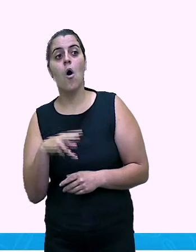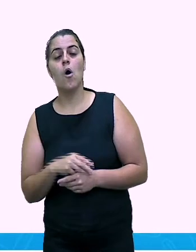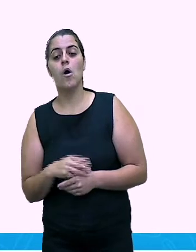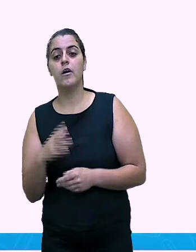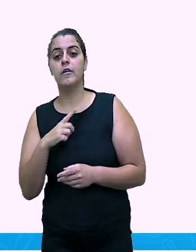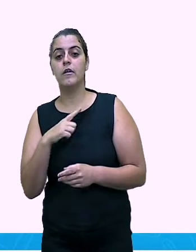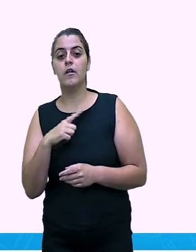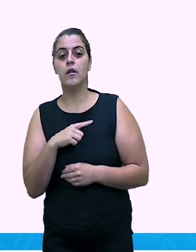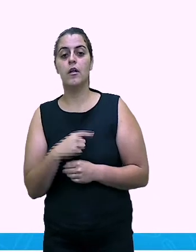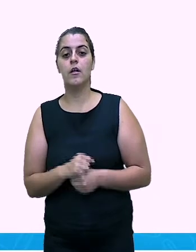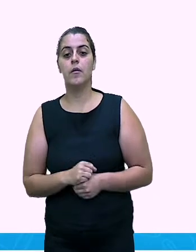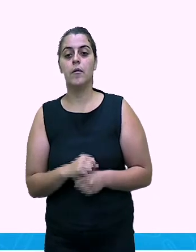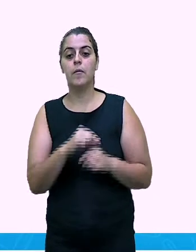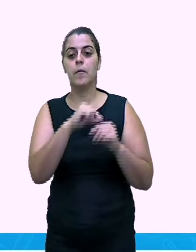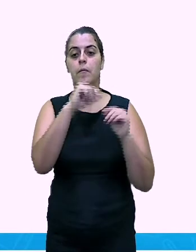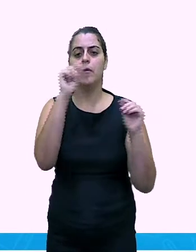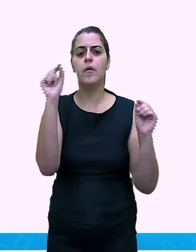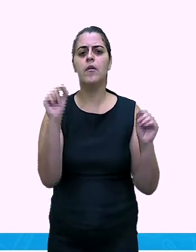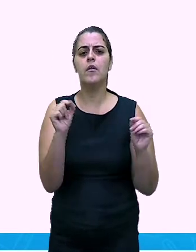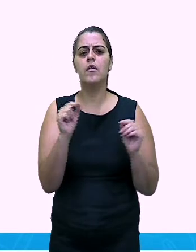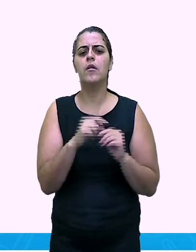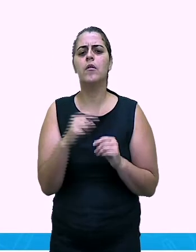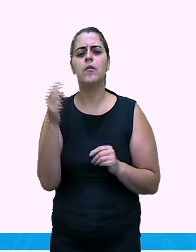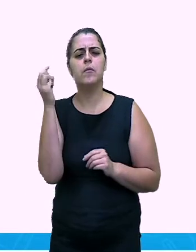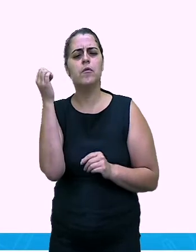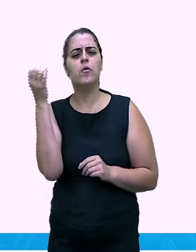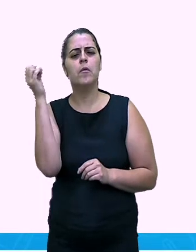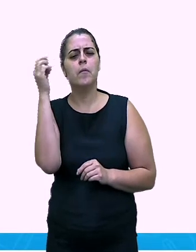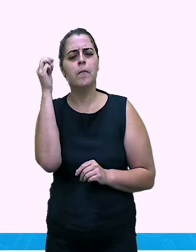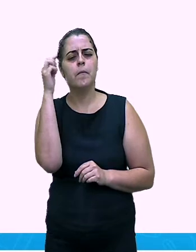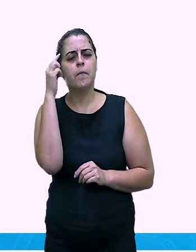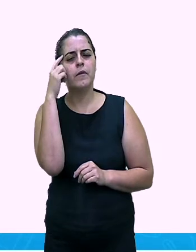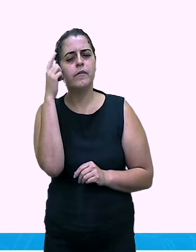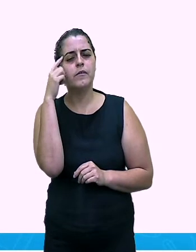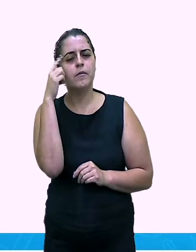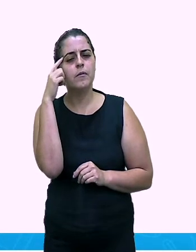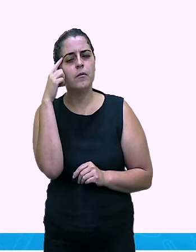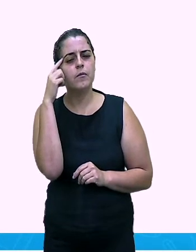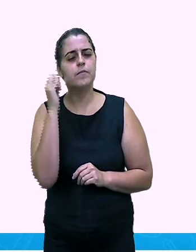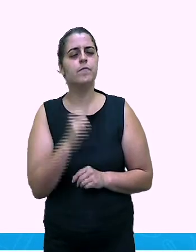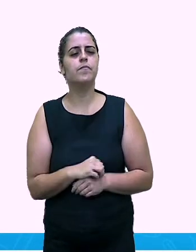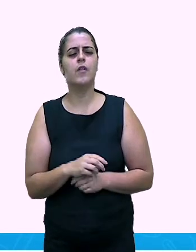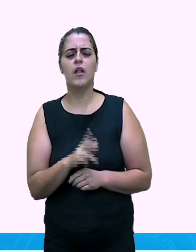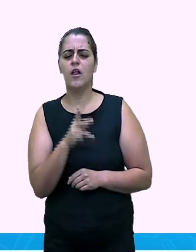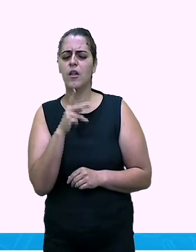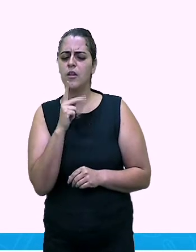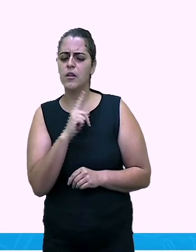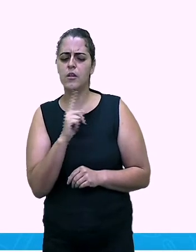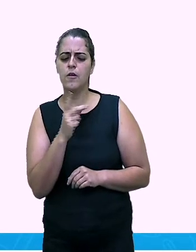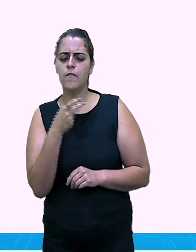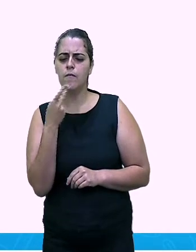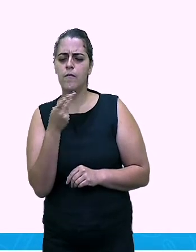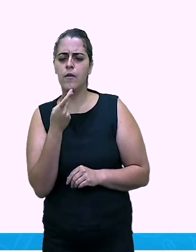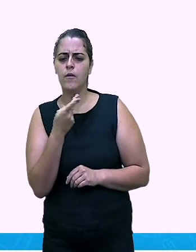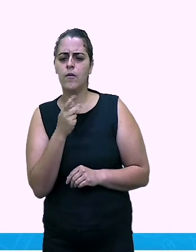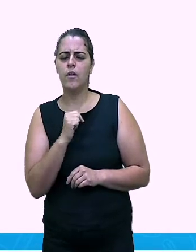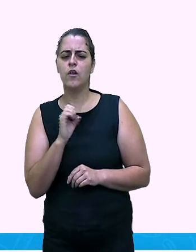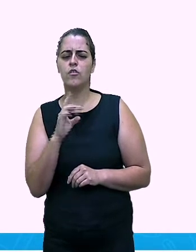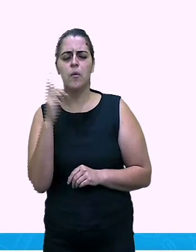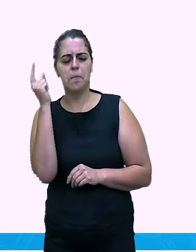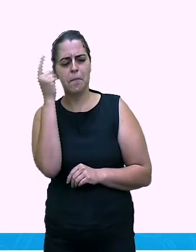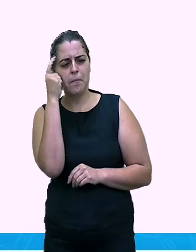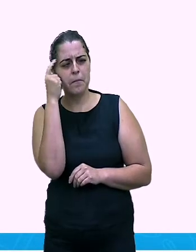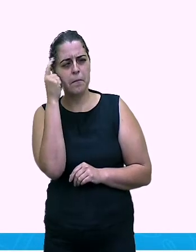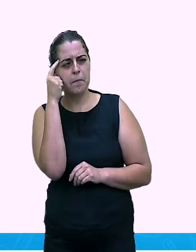o balão ali que está fazendo o quê? O balão do pensamento, né? Ela não falou, ela só